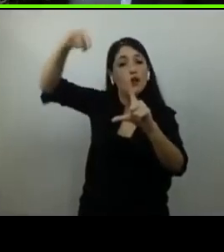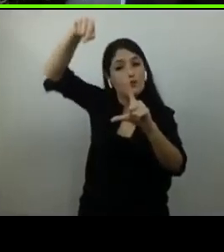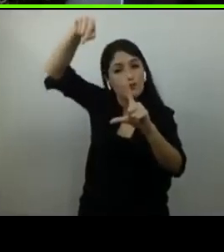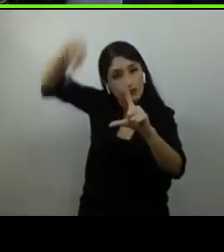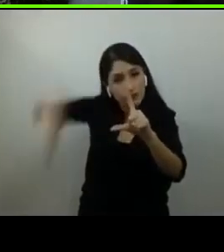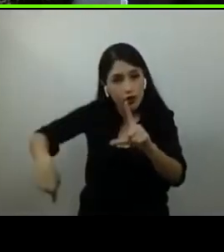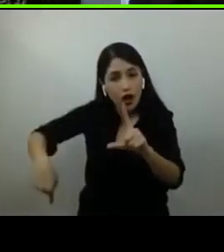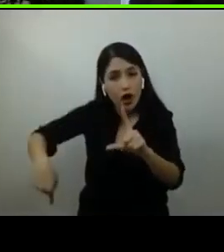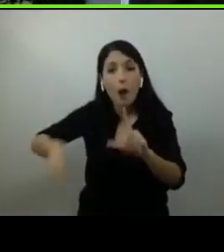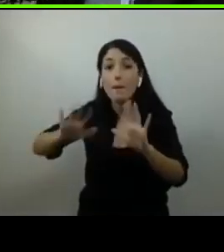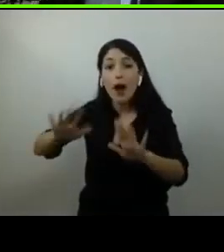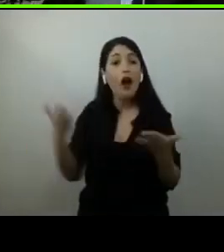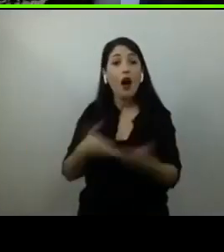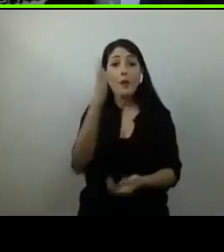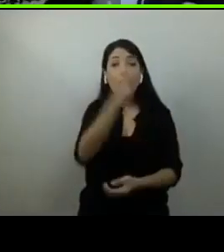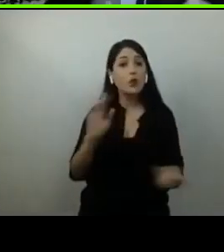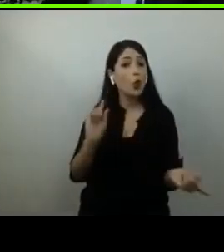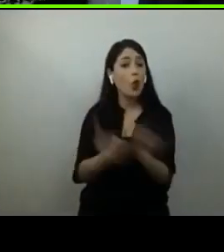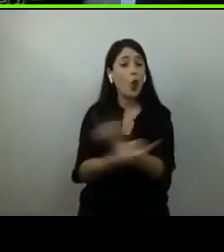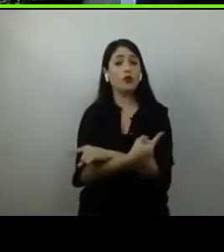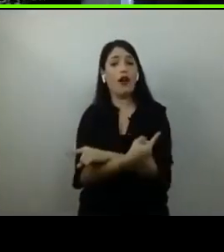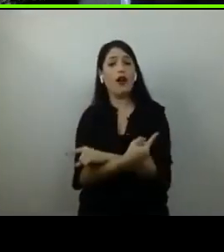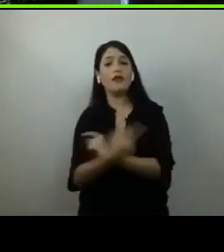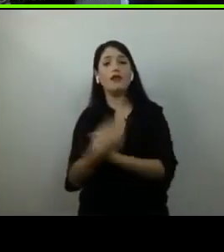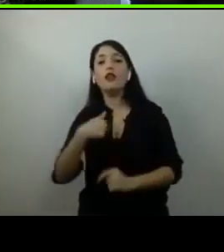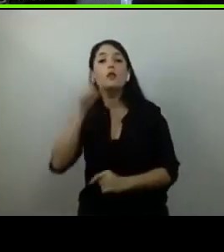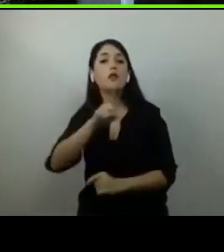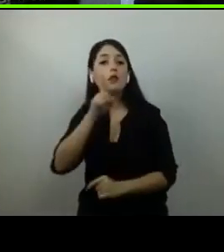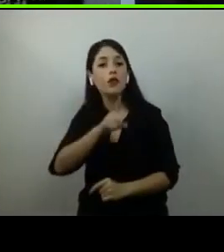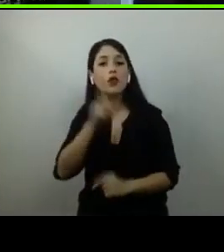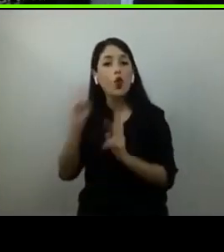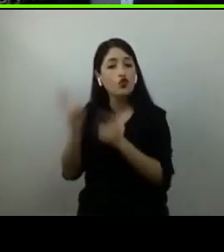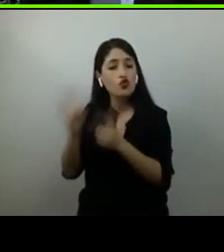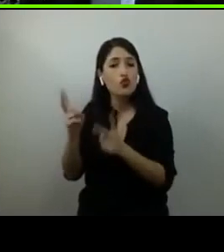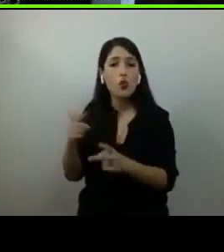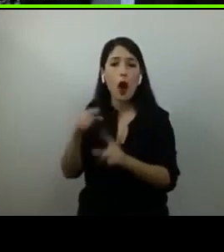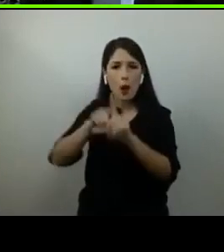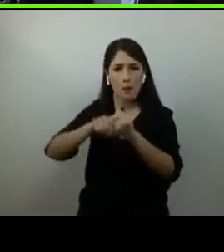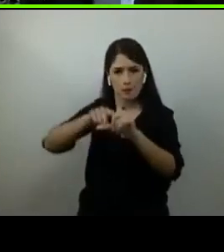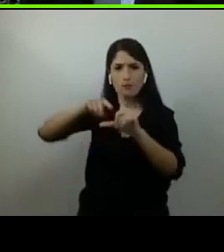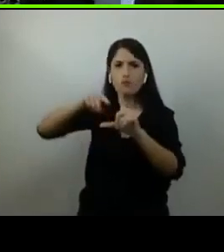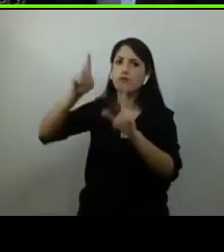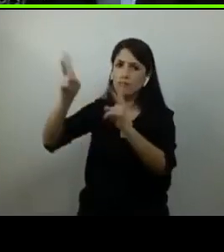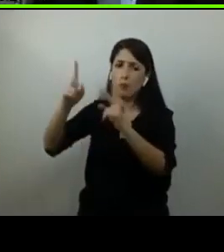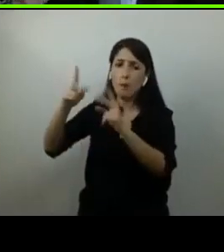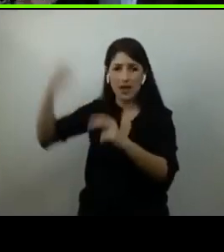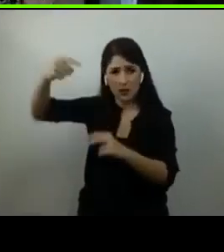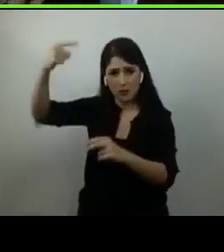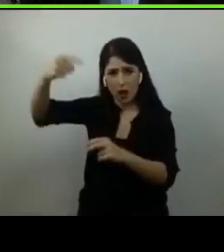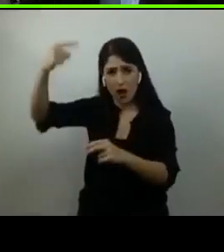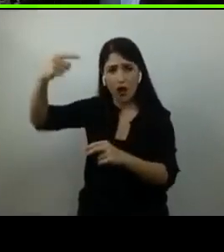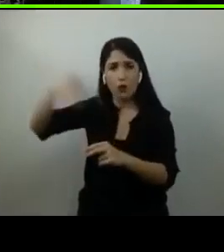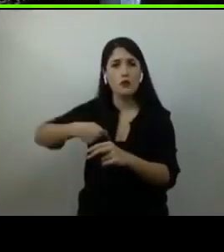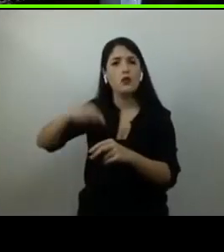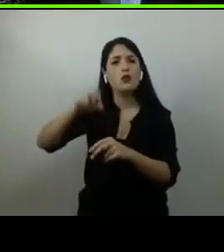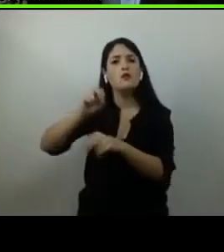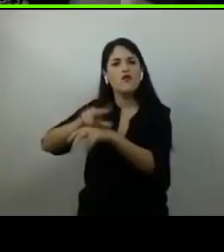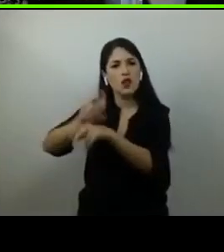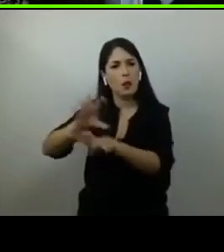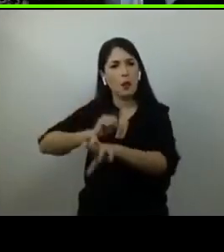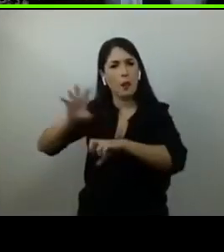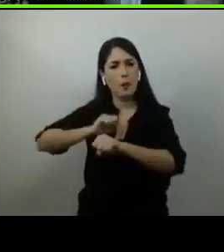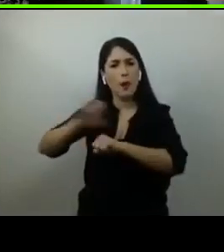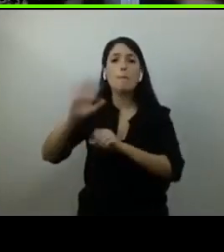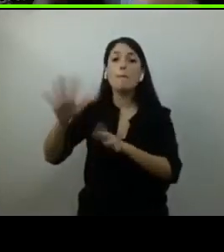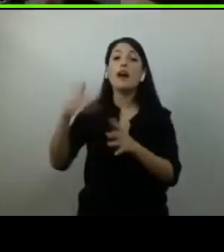dessa crise, mesmo em países como a Espanha, como a Itália, como a França, a partir do 50º dia, nós tínhamos uma curva descendente.